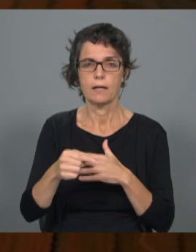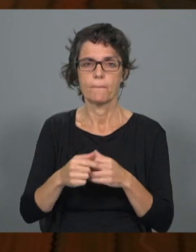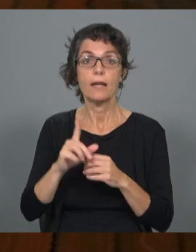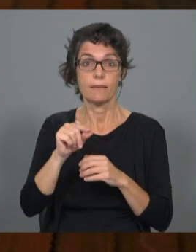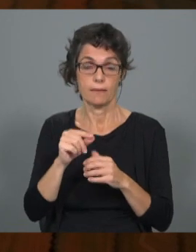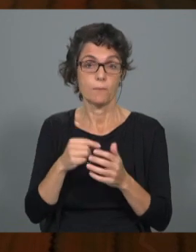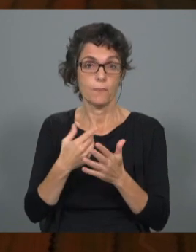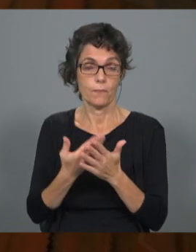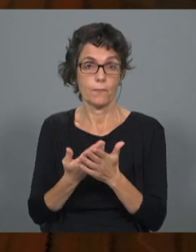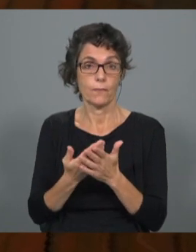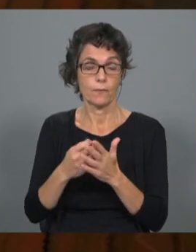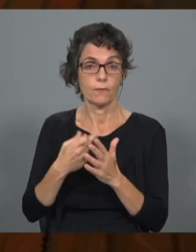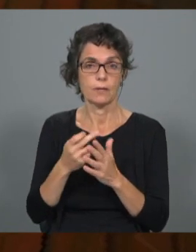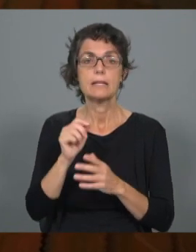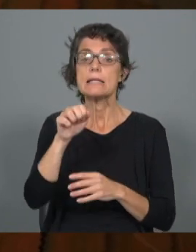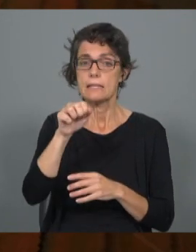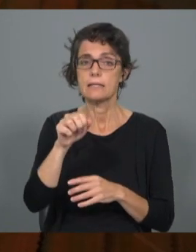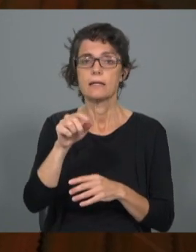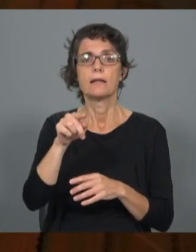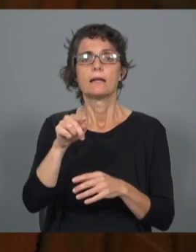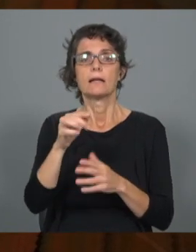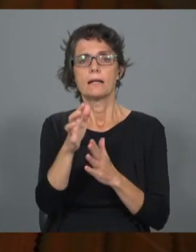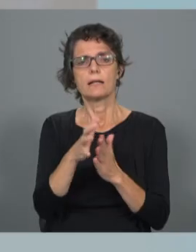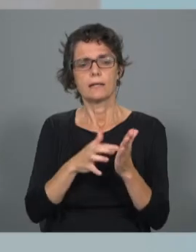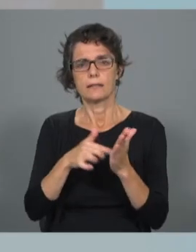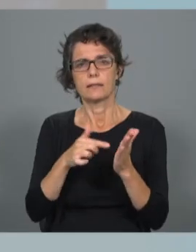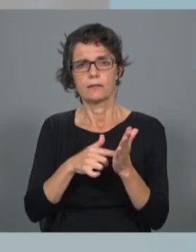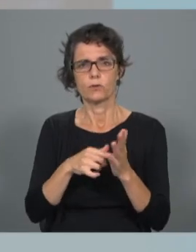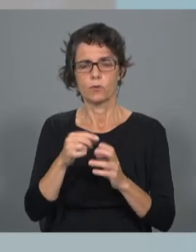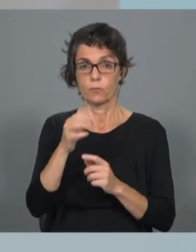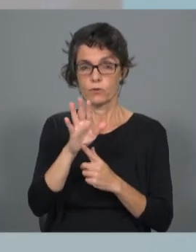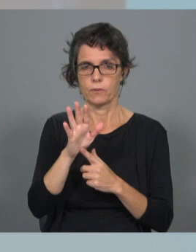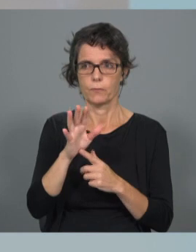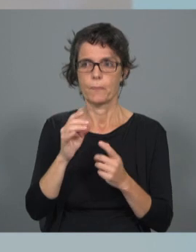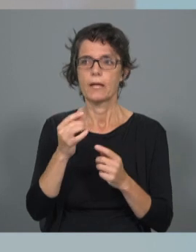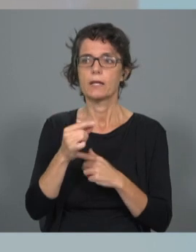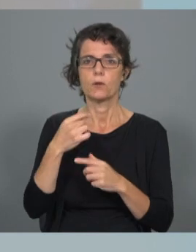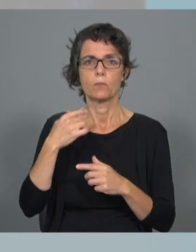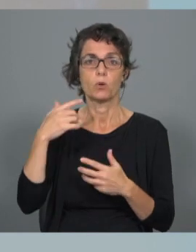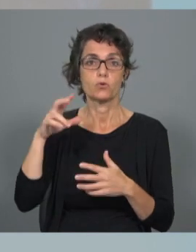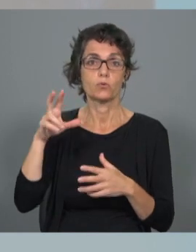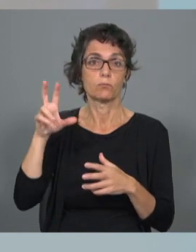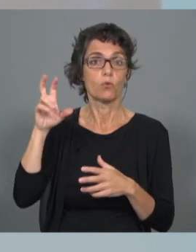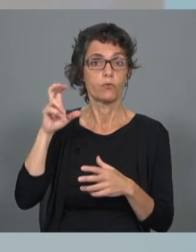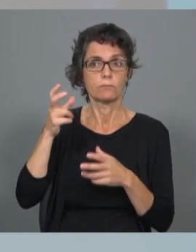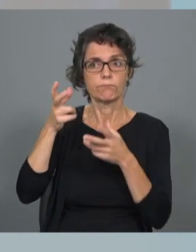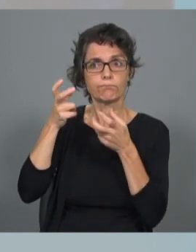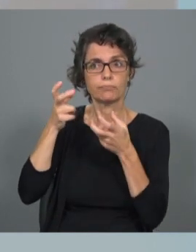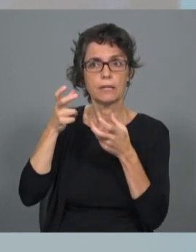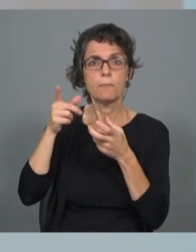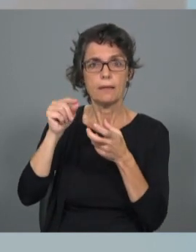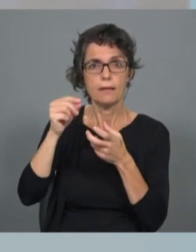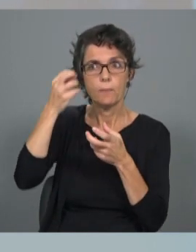também muito bem, uma diferença muito, muito importante entre ouvir e escutar. A escuta da Palavra de